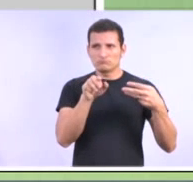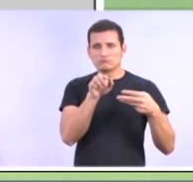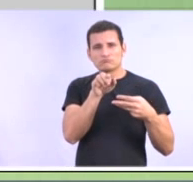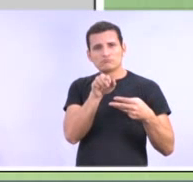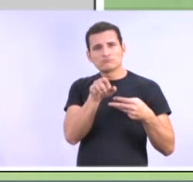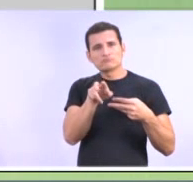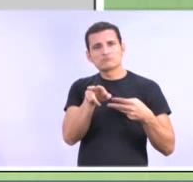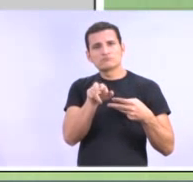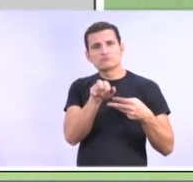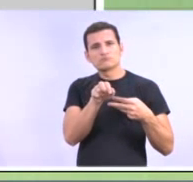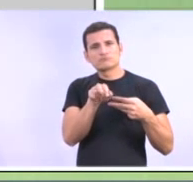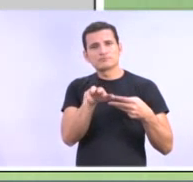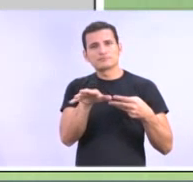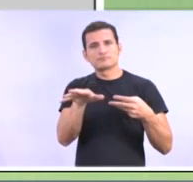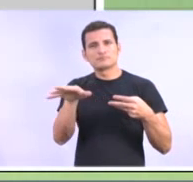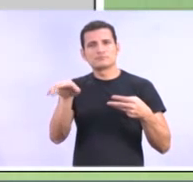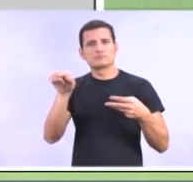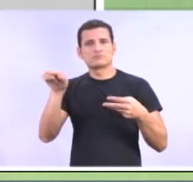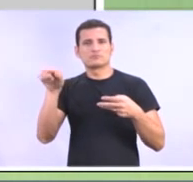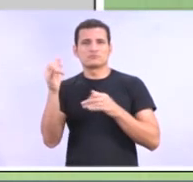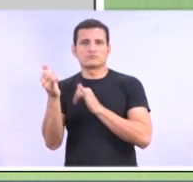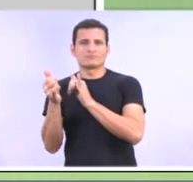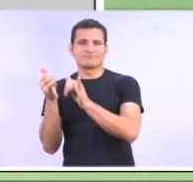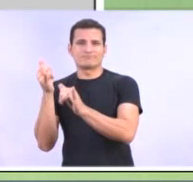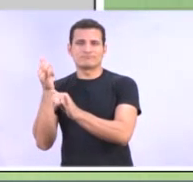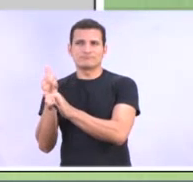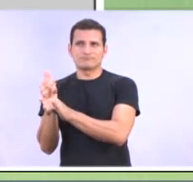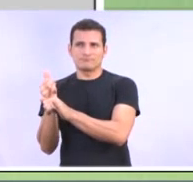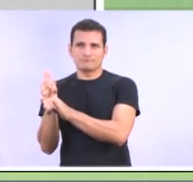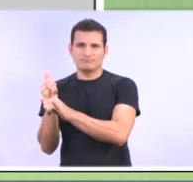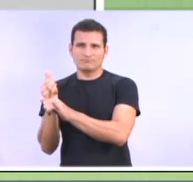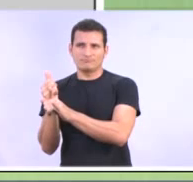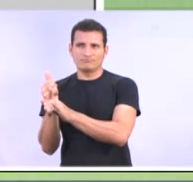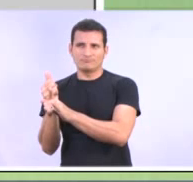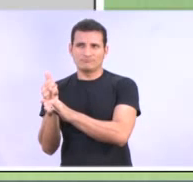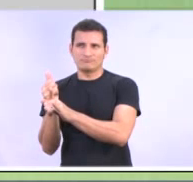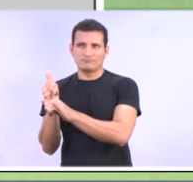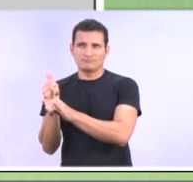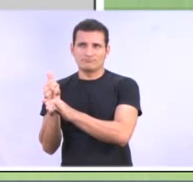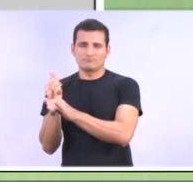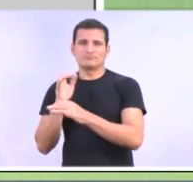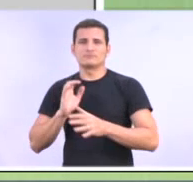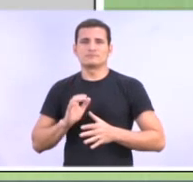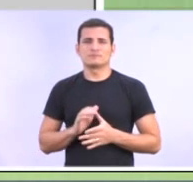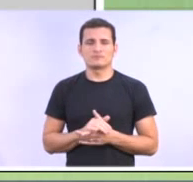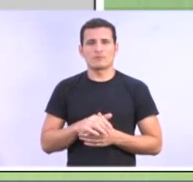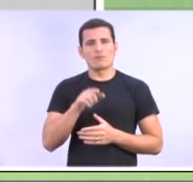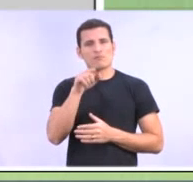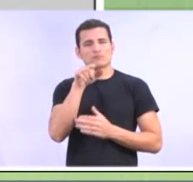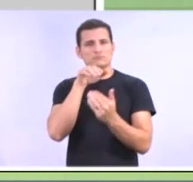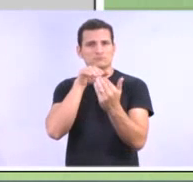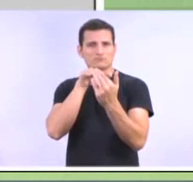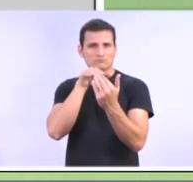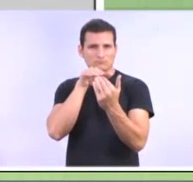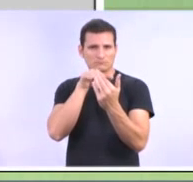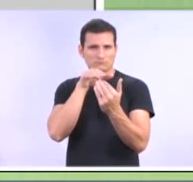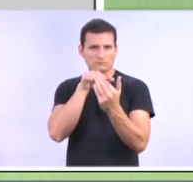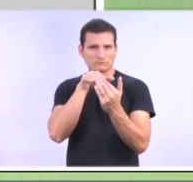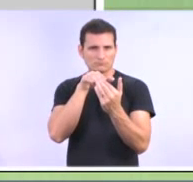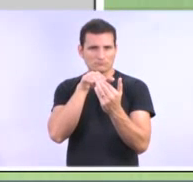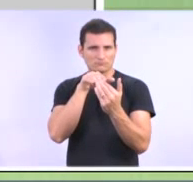de 4 equipamentos que promovem isso. Vocês concordam comigo que